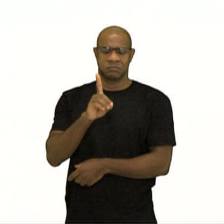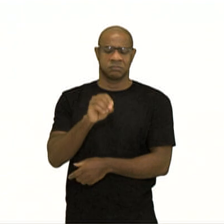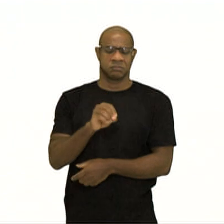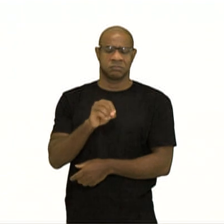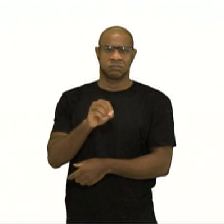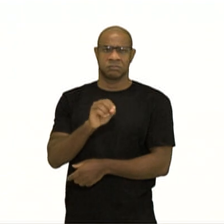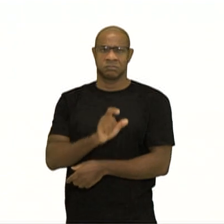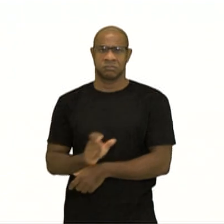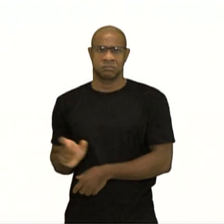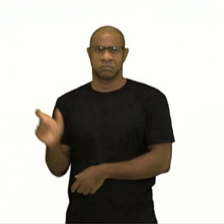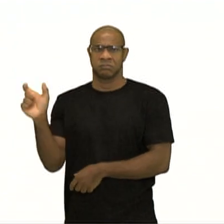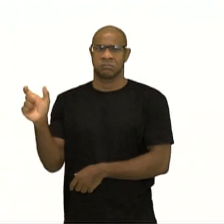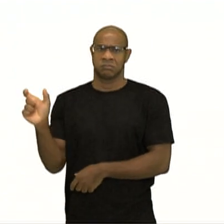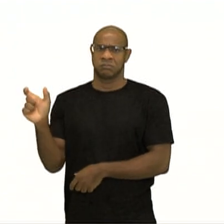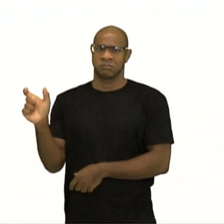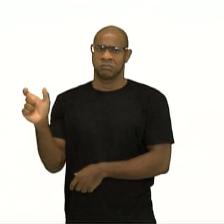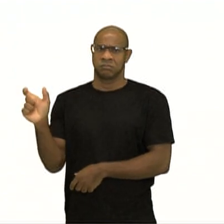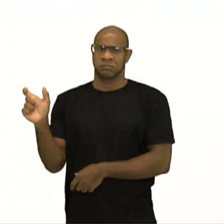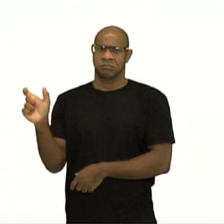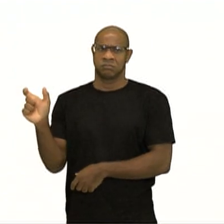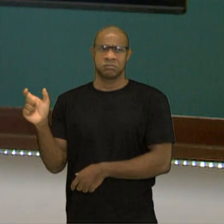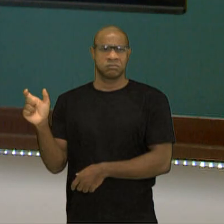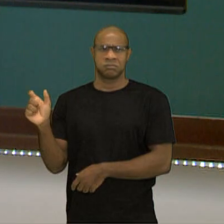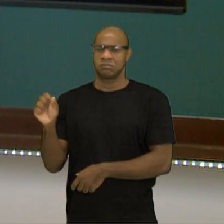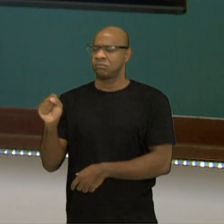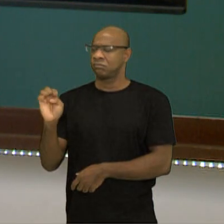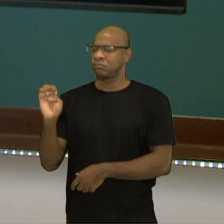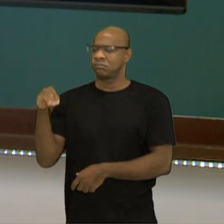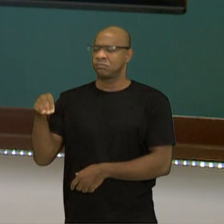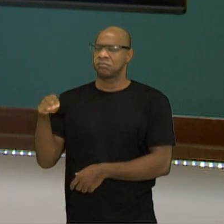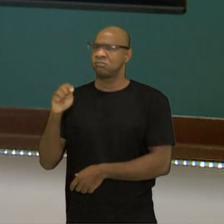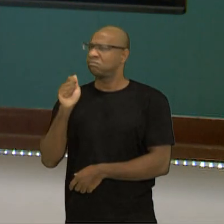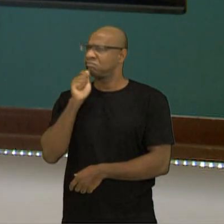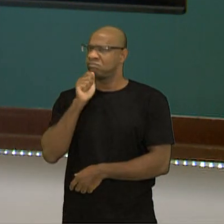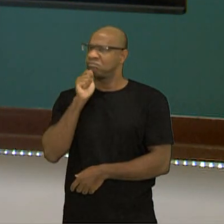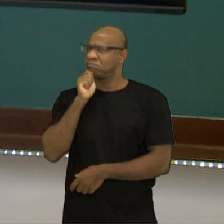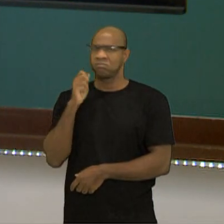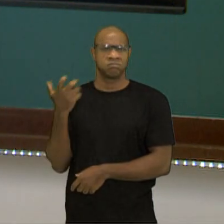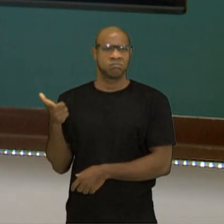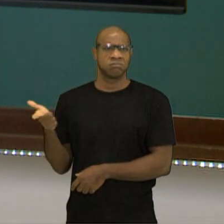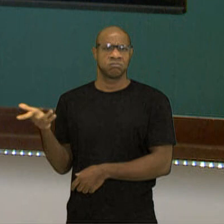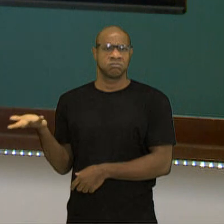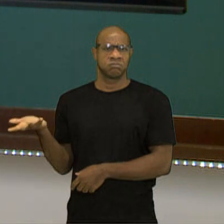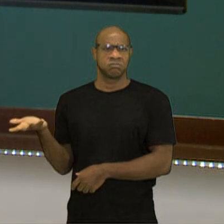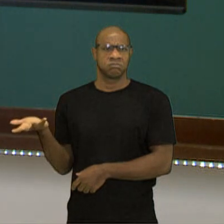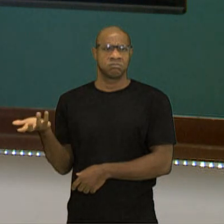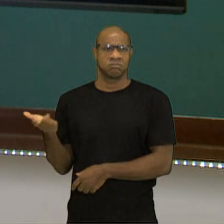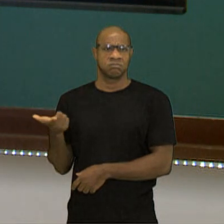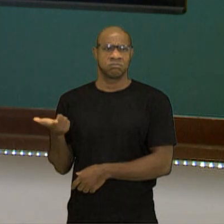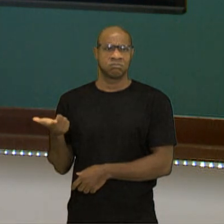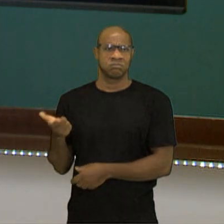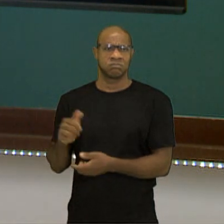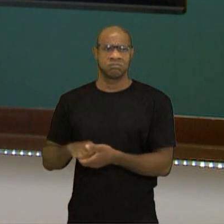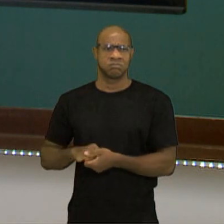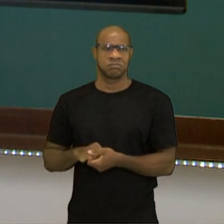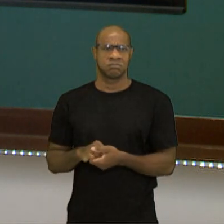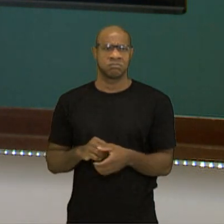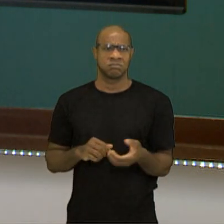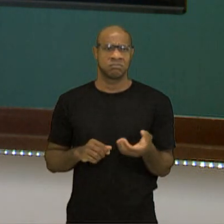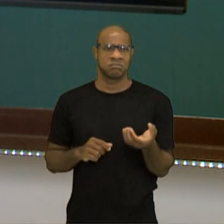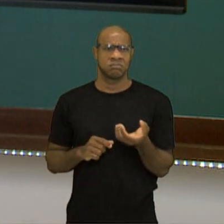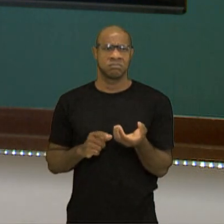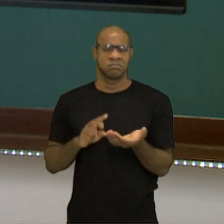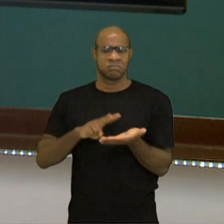significa sem. Daí você vem e traduz essa frase, eu não consigo fazer sem meu celular?